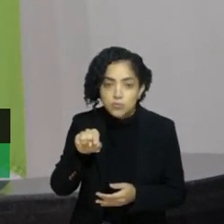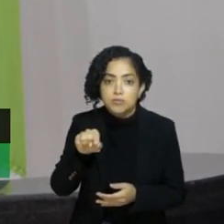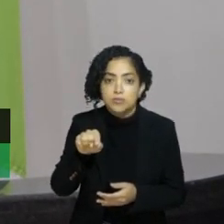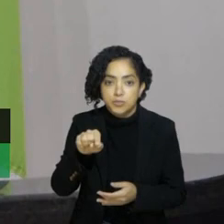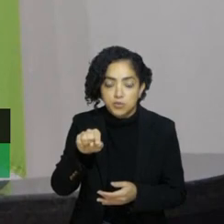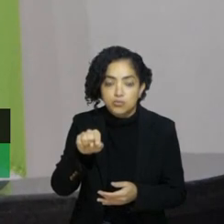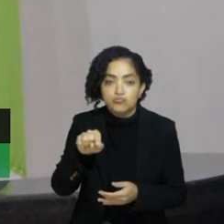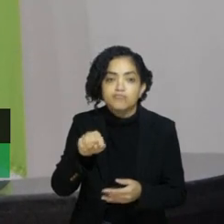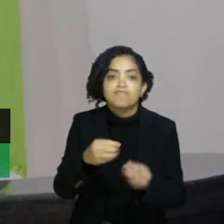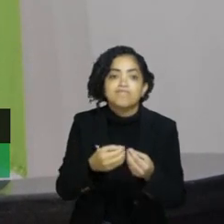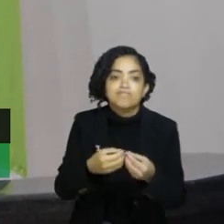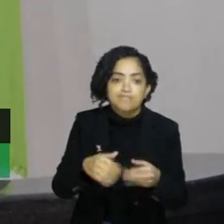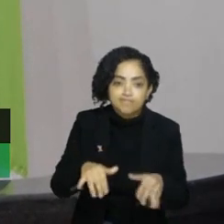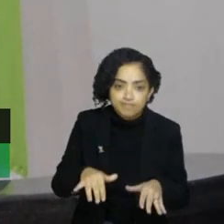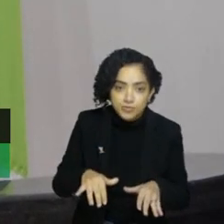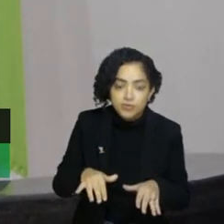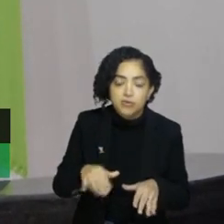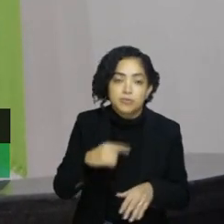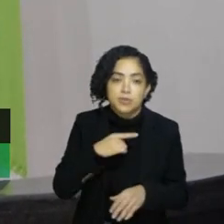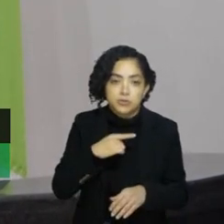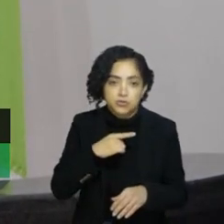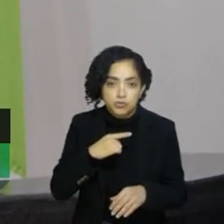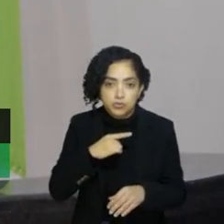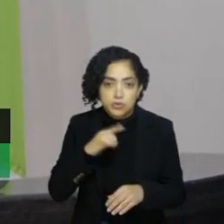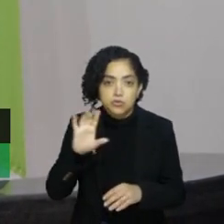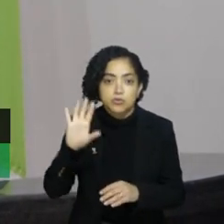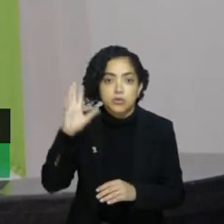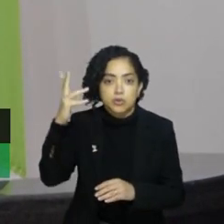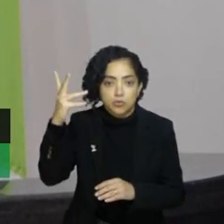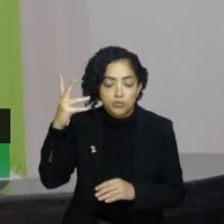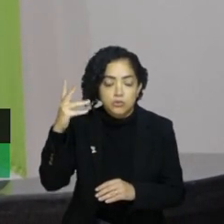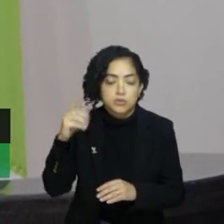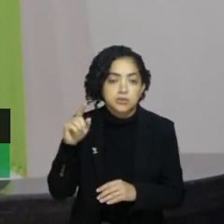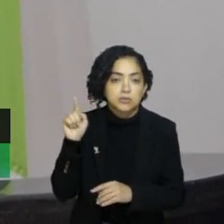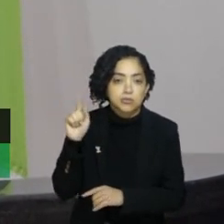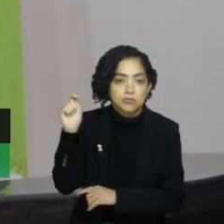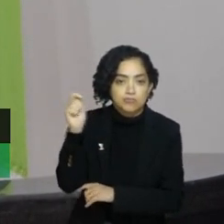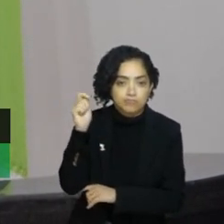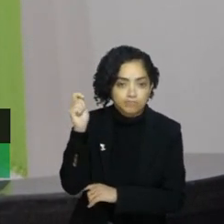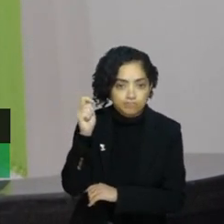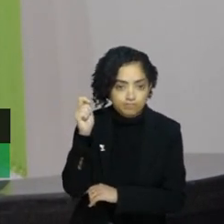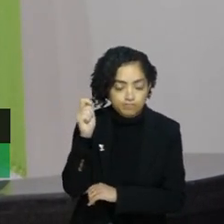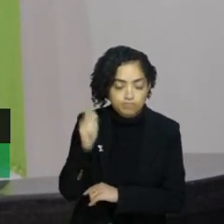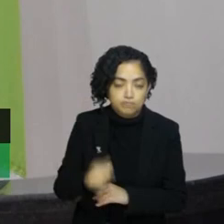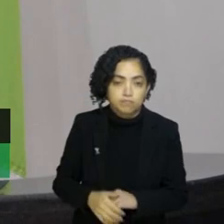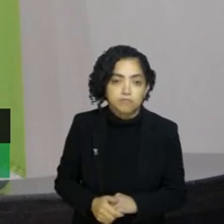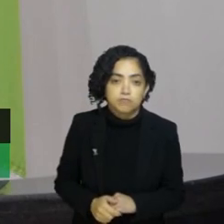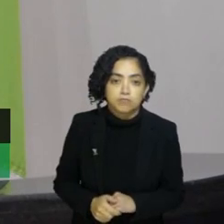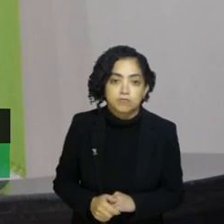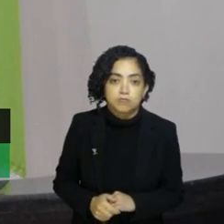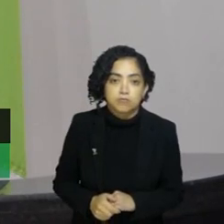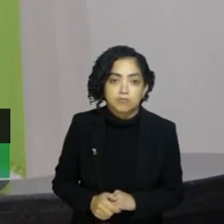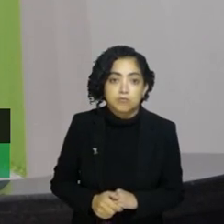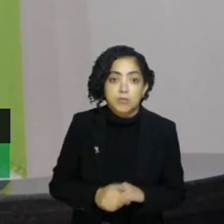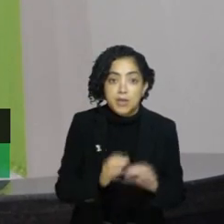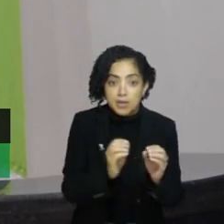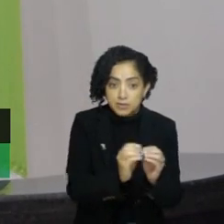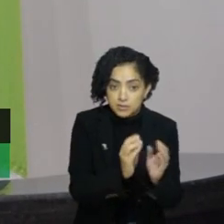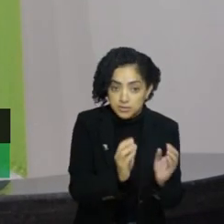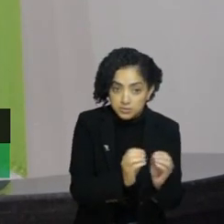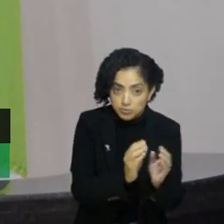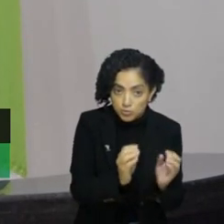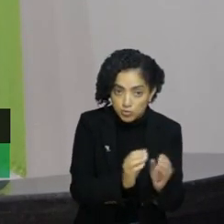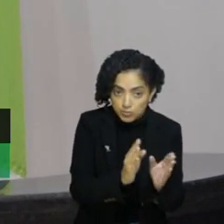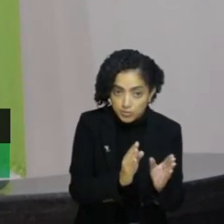diretamente afetados pela tragédia climática que assola o Rio Grande do Sul. A cidade de Bombinhas, através